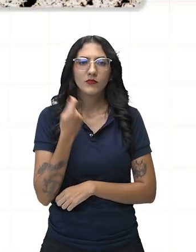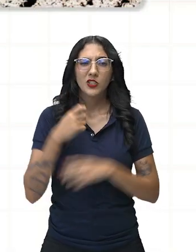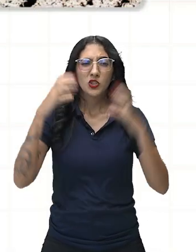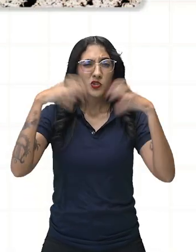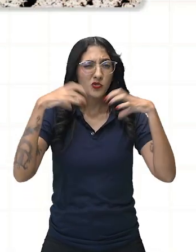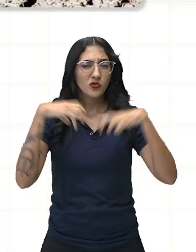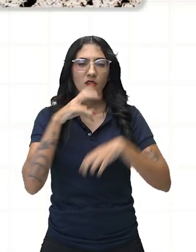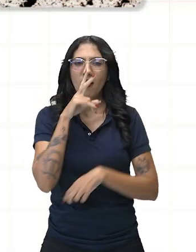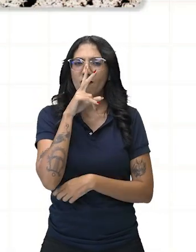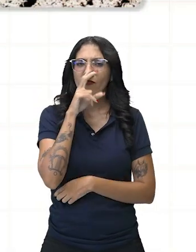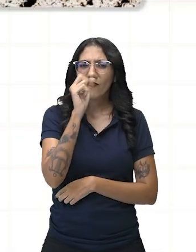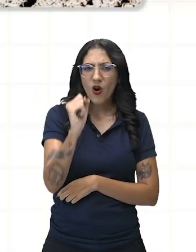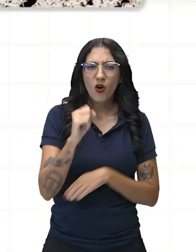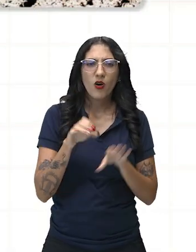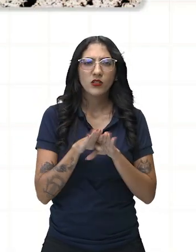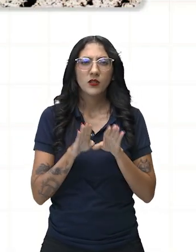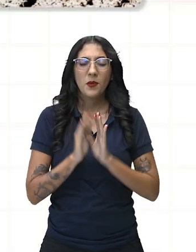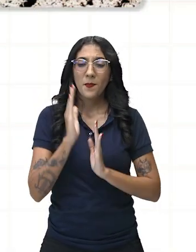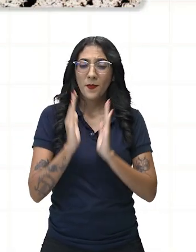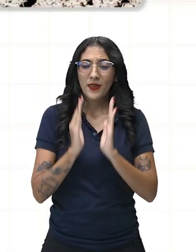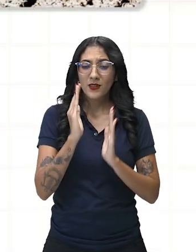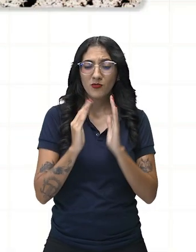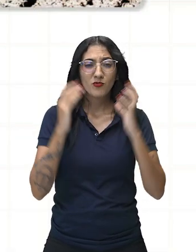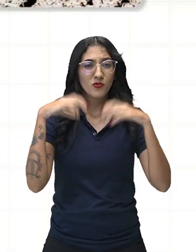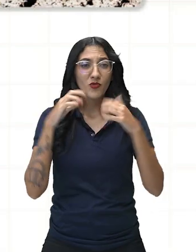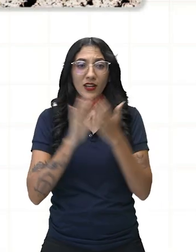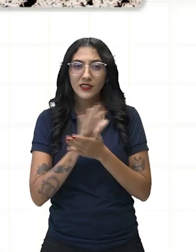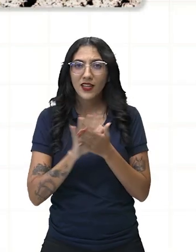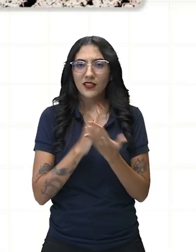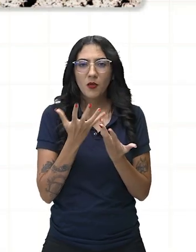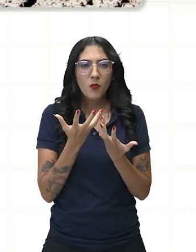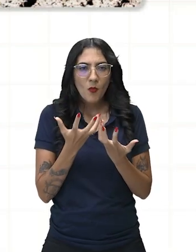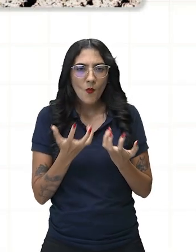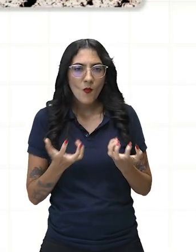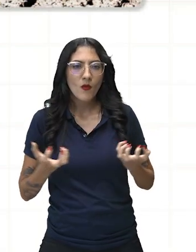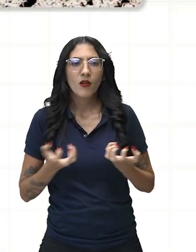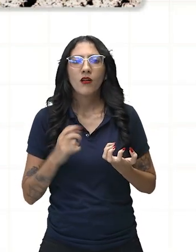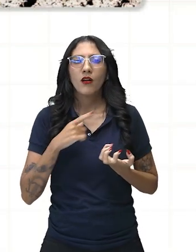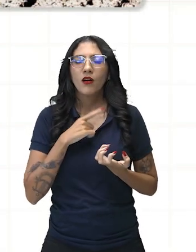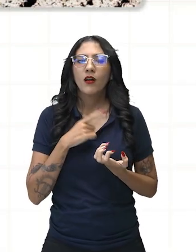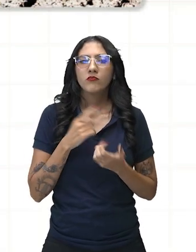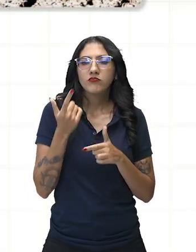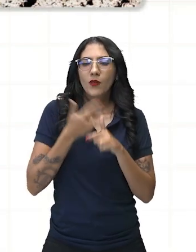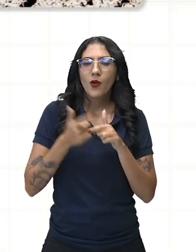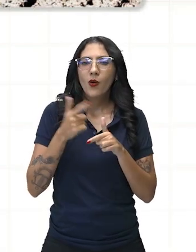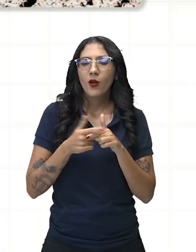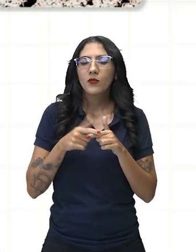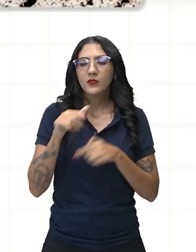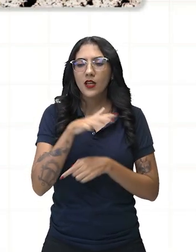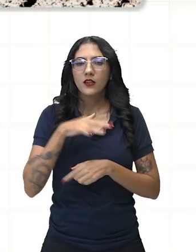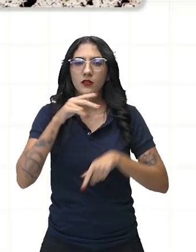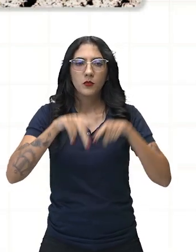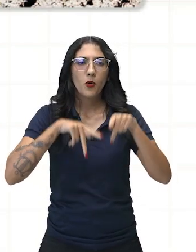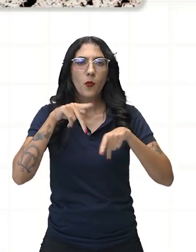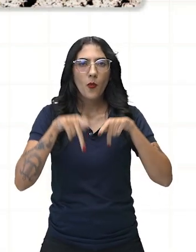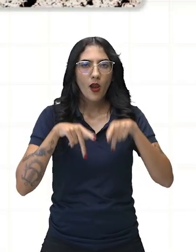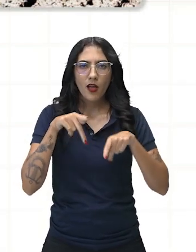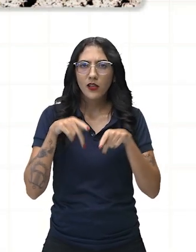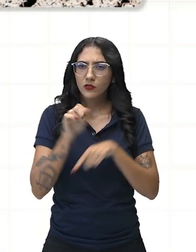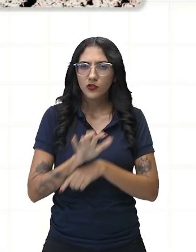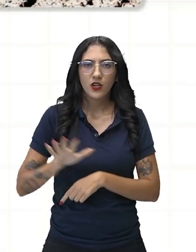chuvas torrenciais, fortes secas, que podem afetar as populações de uma